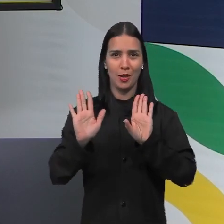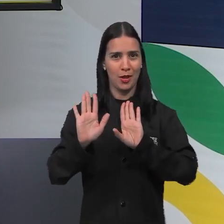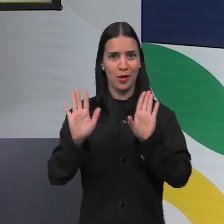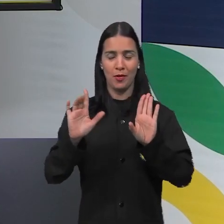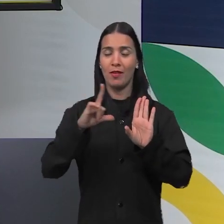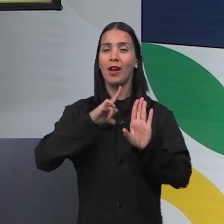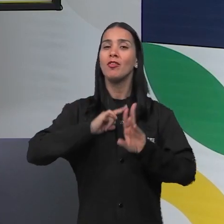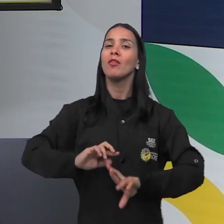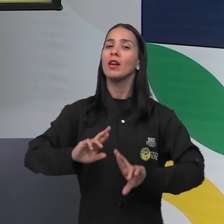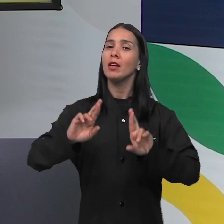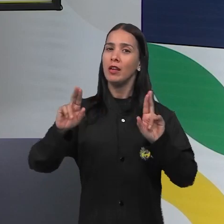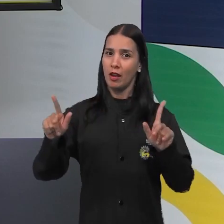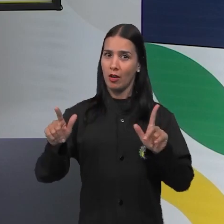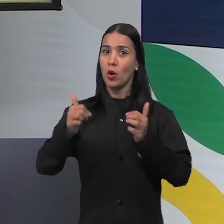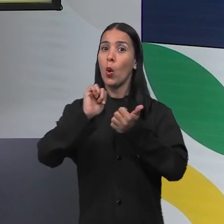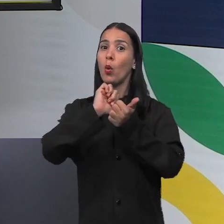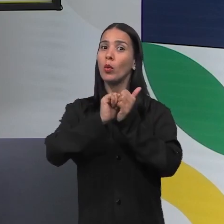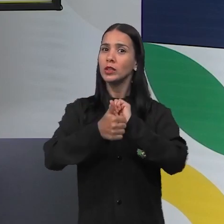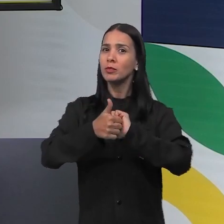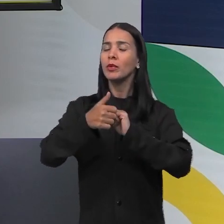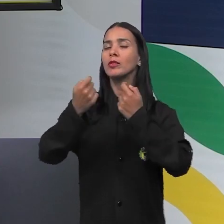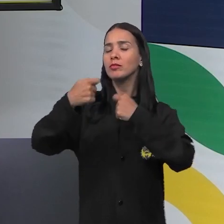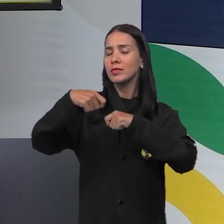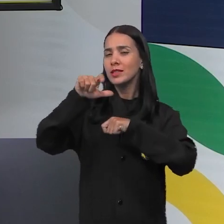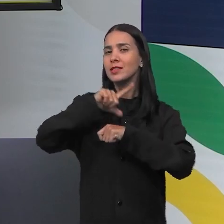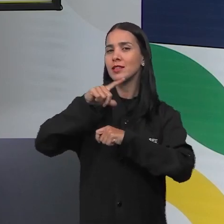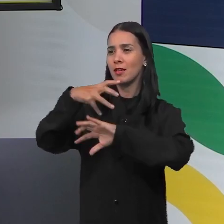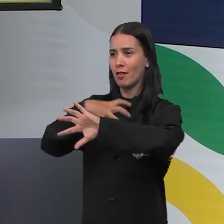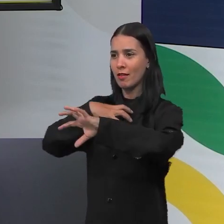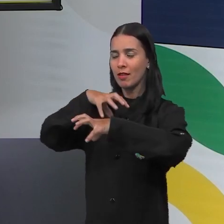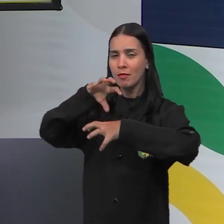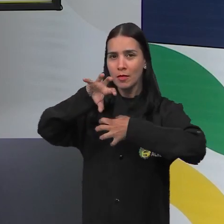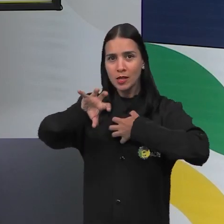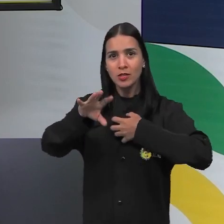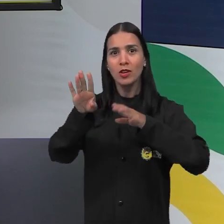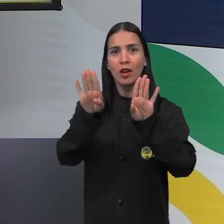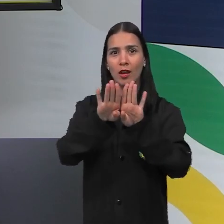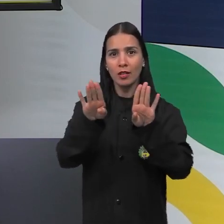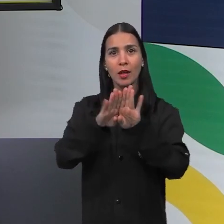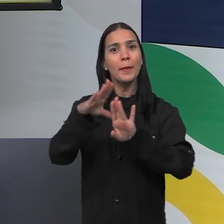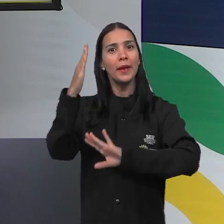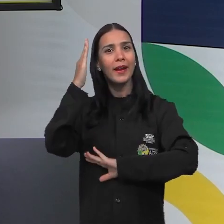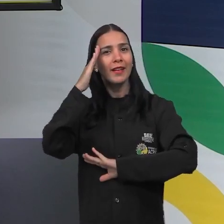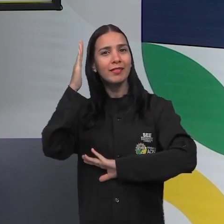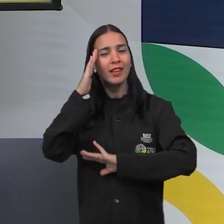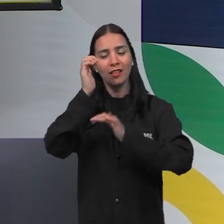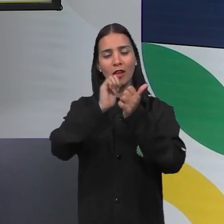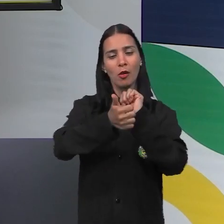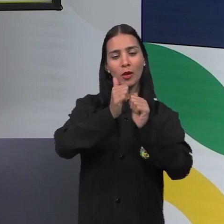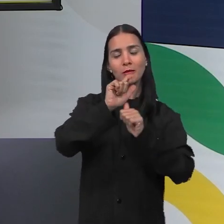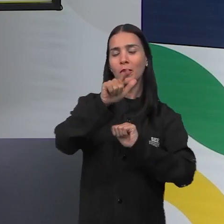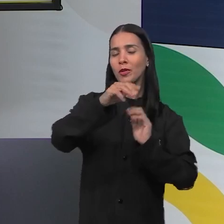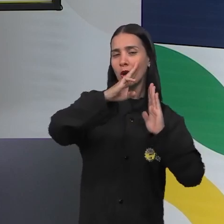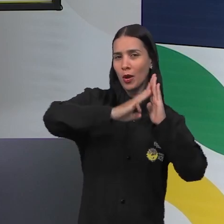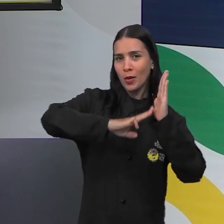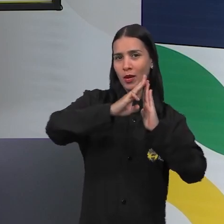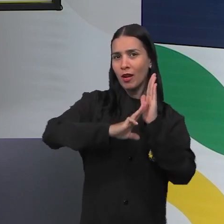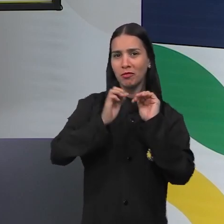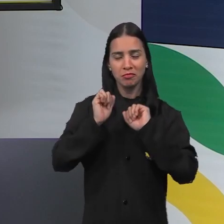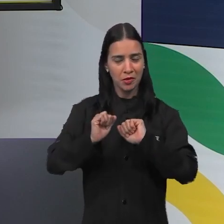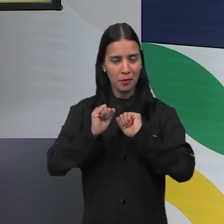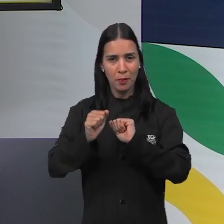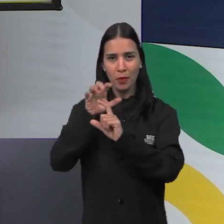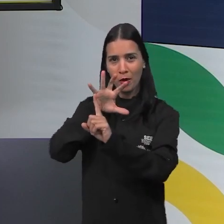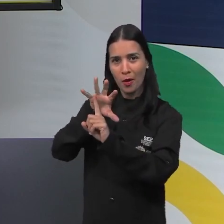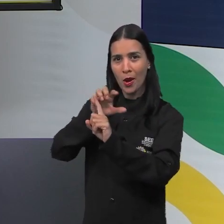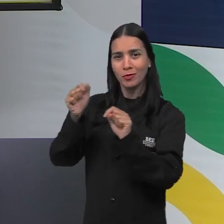quesito que o esporte trabalha. É essa percepção e ampliação de entender o esporte como uma modalidade que pode